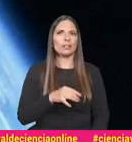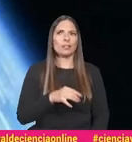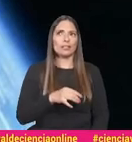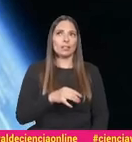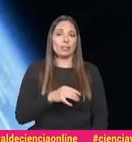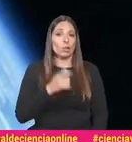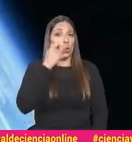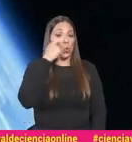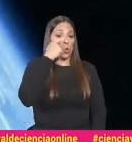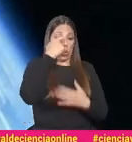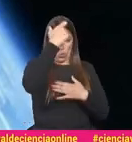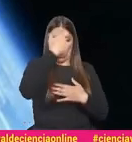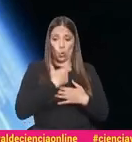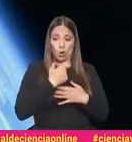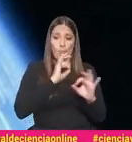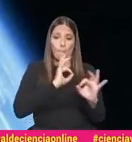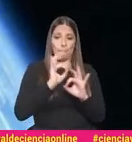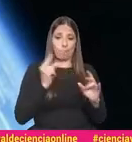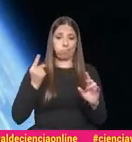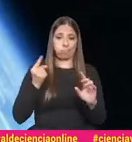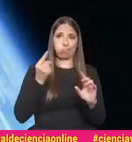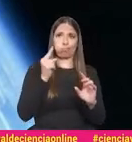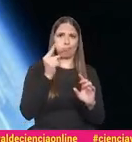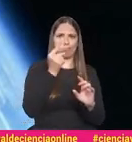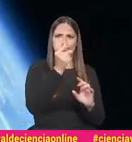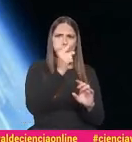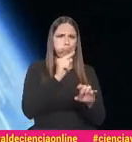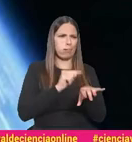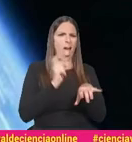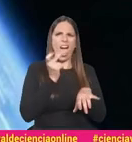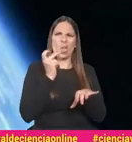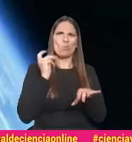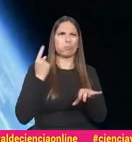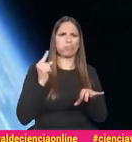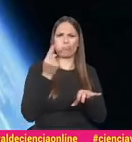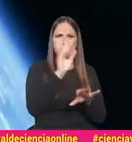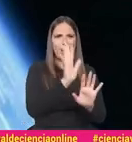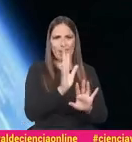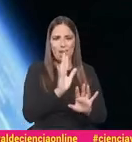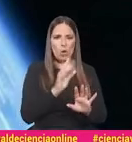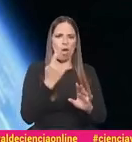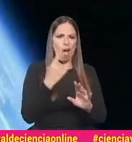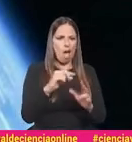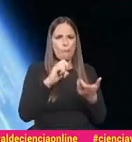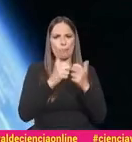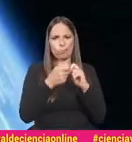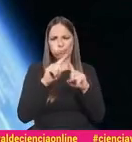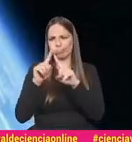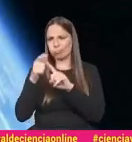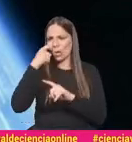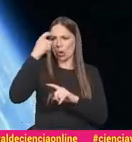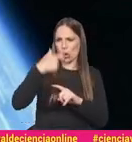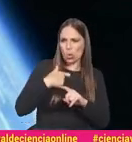O corpo humano não está preparado para viajar no espaço durante tantos anos. Há imensos problemas com o corpo humano. Não é uma